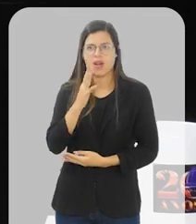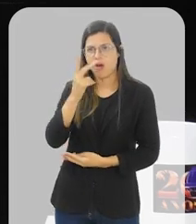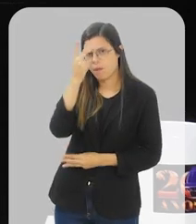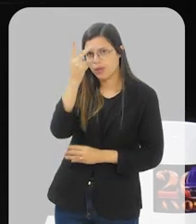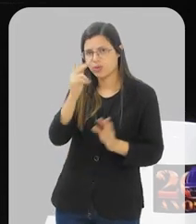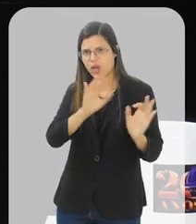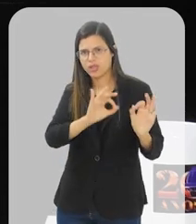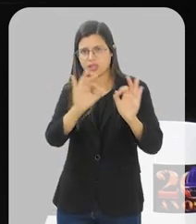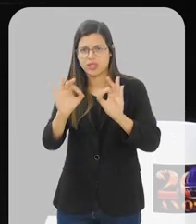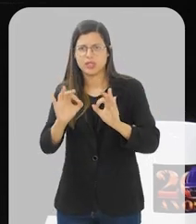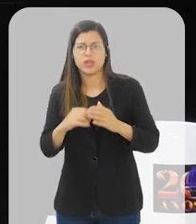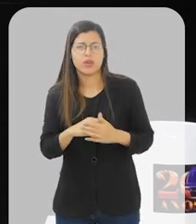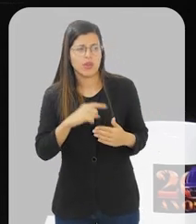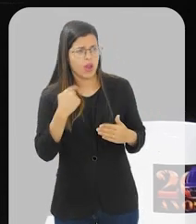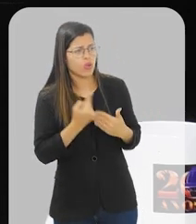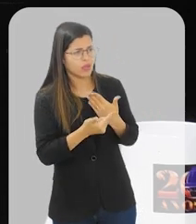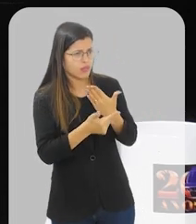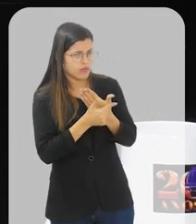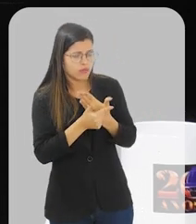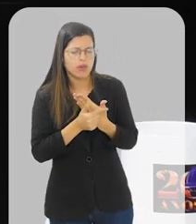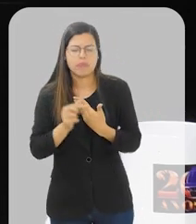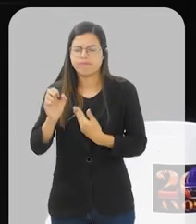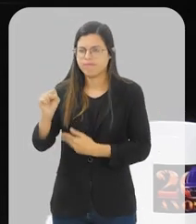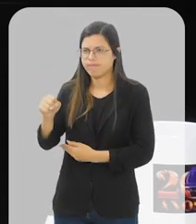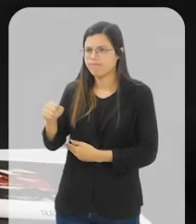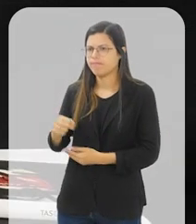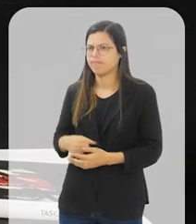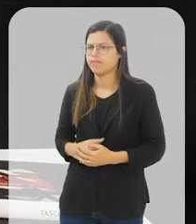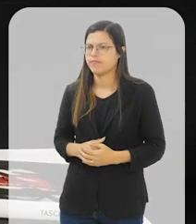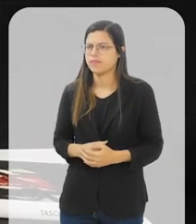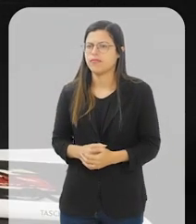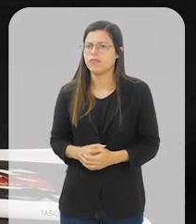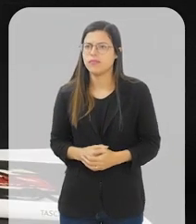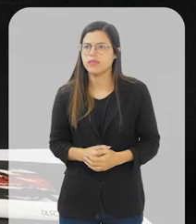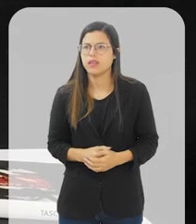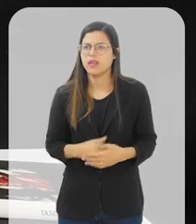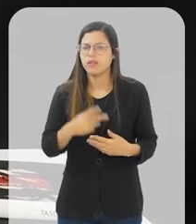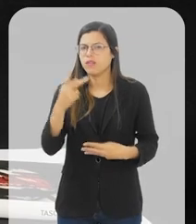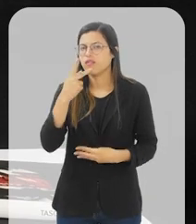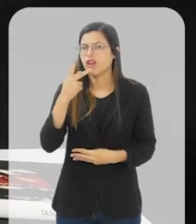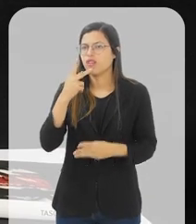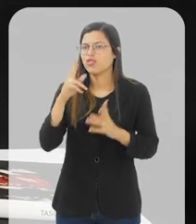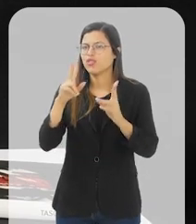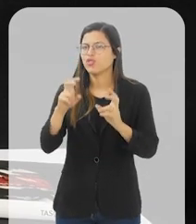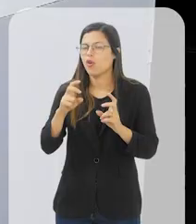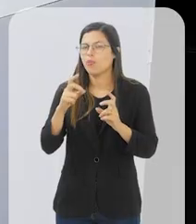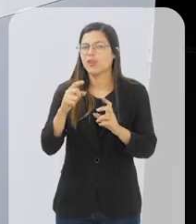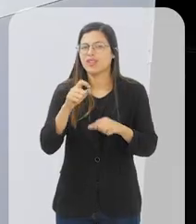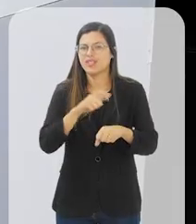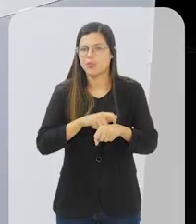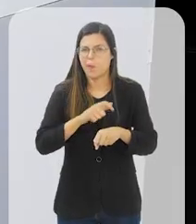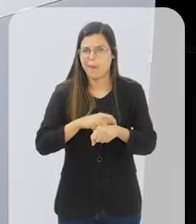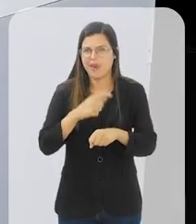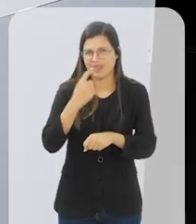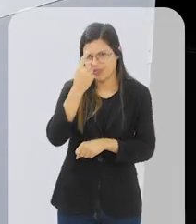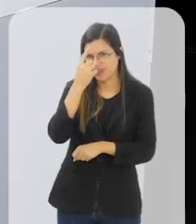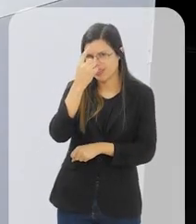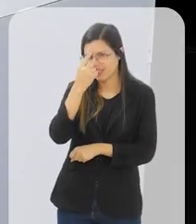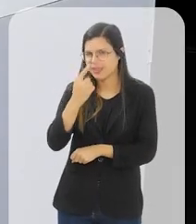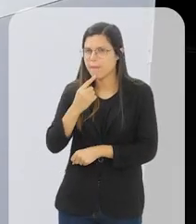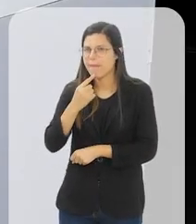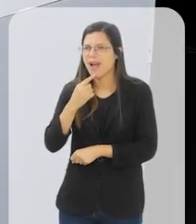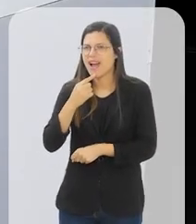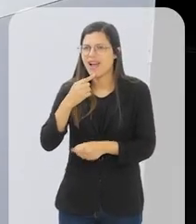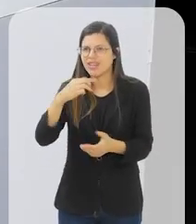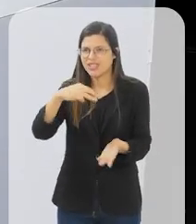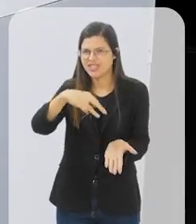para quem está nos assistindo. É a nossa função, né? É a nossa função. Pablo, fala para a gente um pouco desses momentos aí dentro da Marquês de